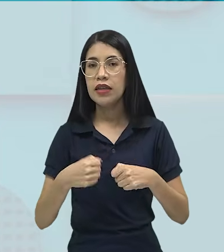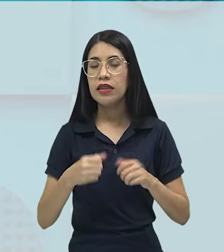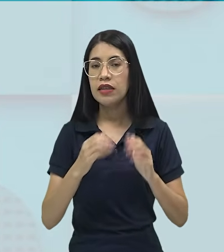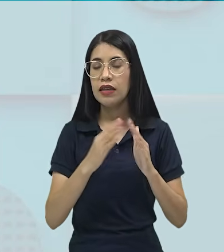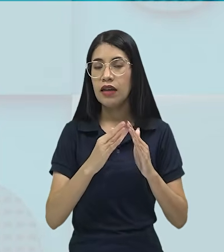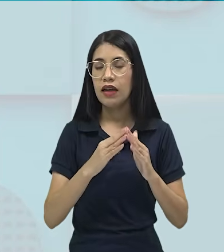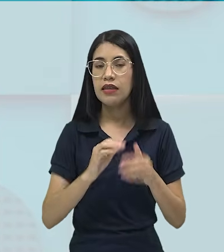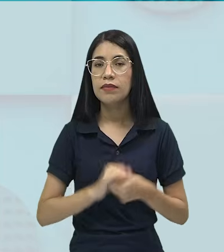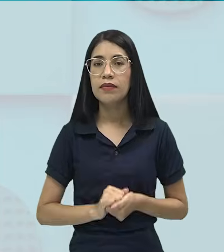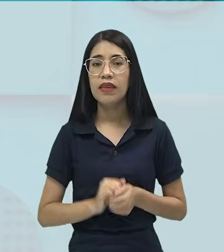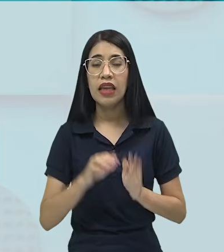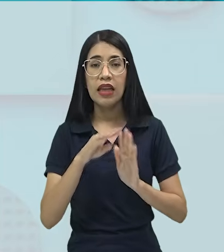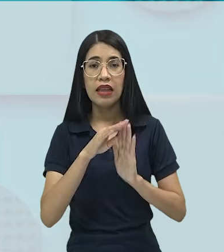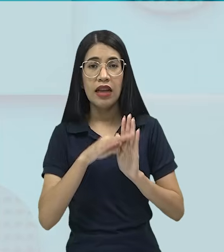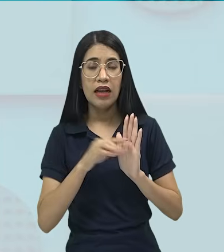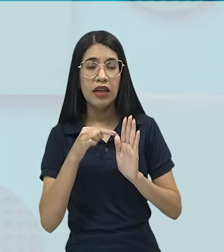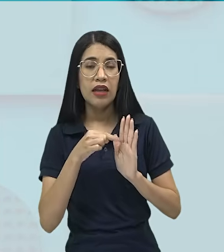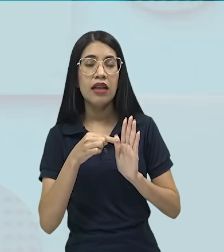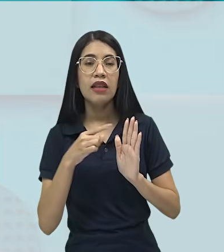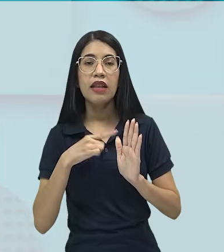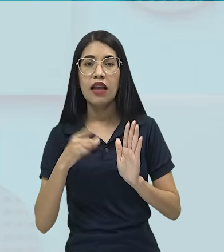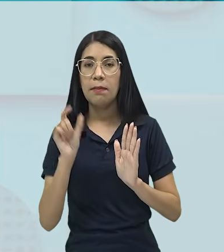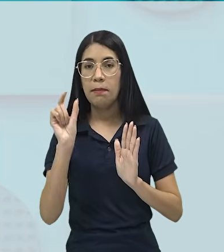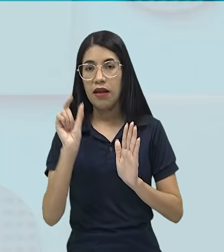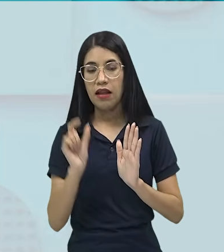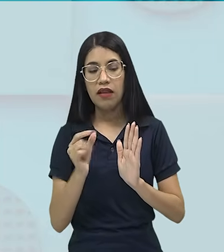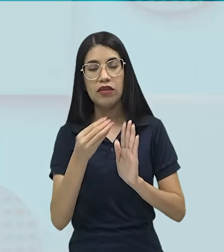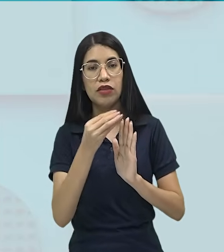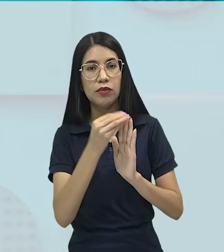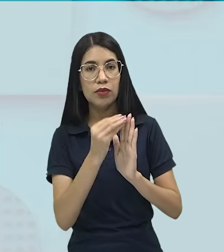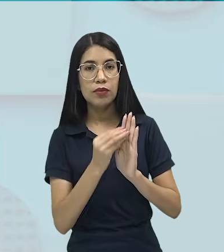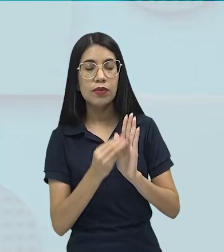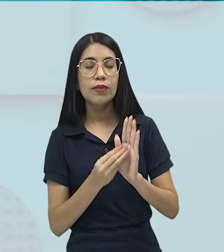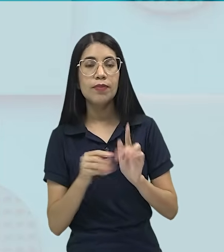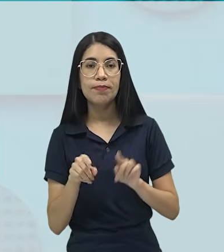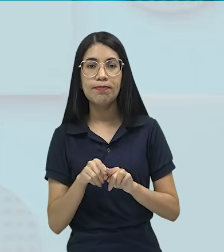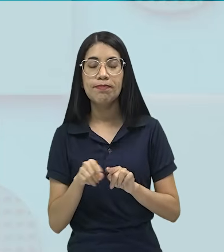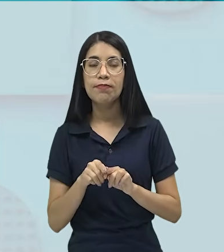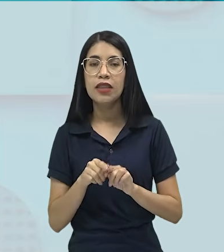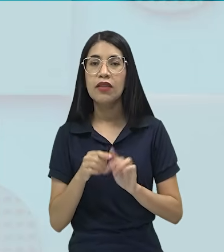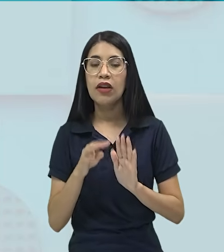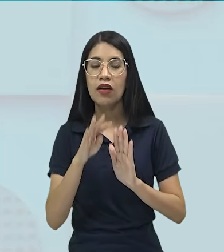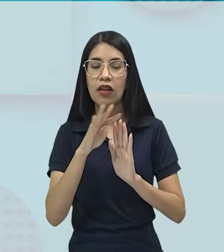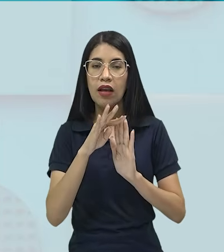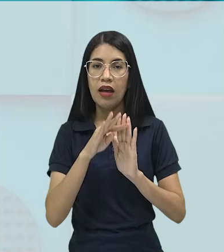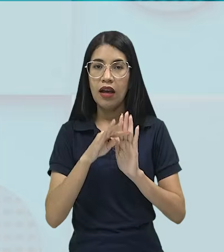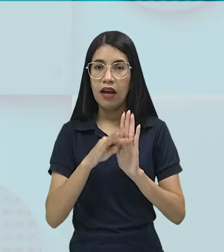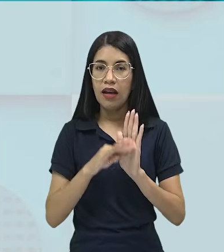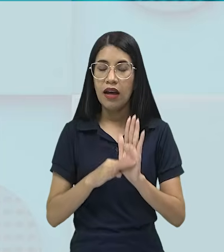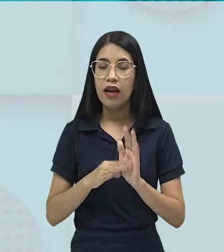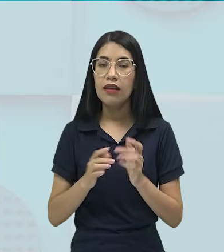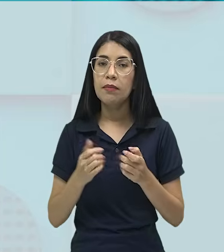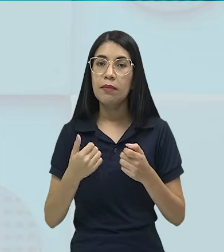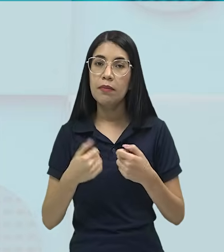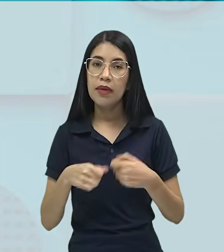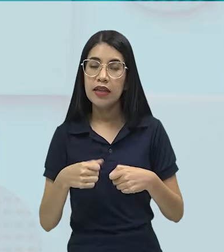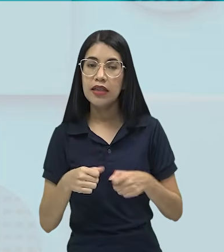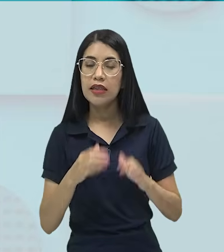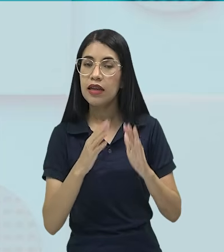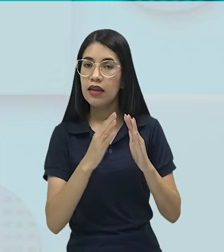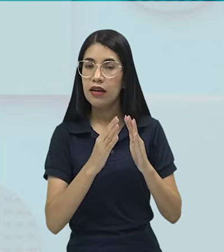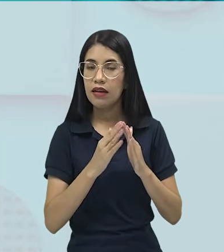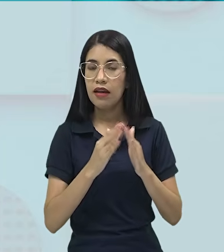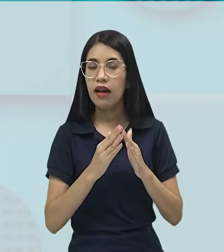essa lista contém o quê? Palavras, né? Então, você vai listar direitinho lá o que você necessita para sua